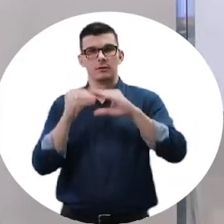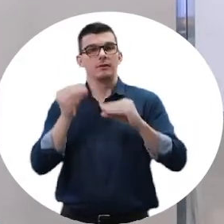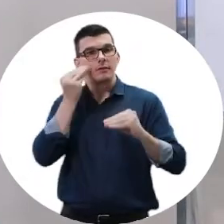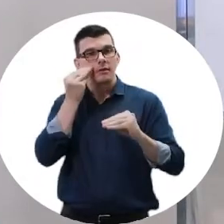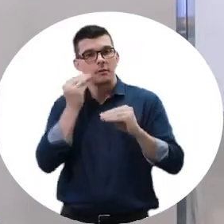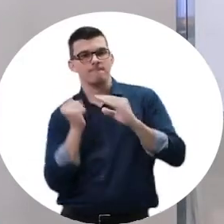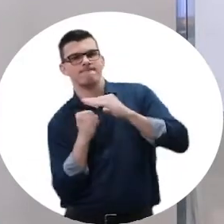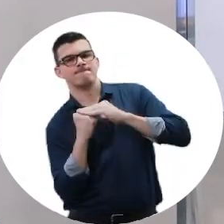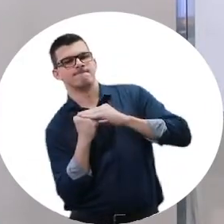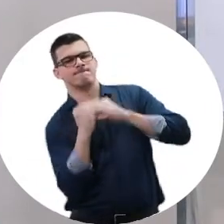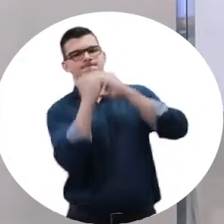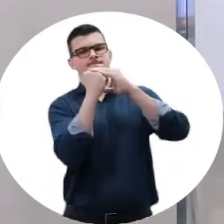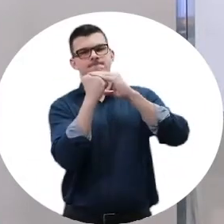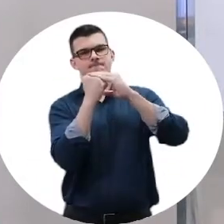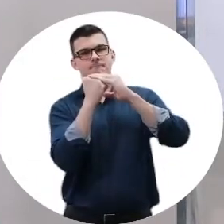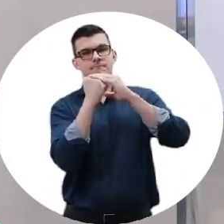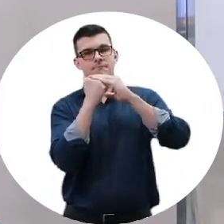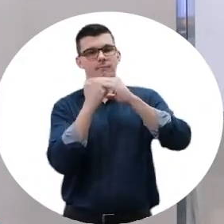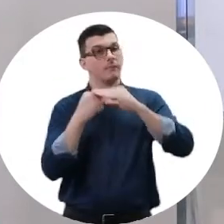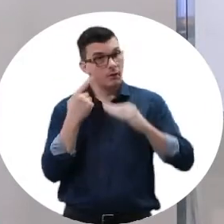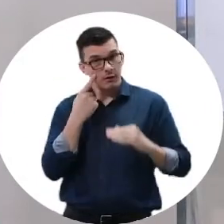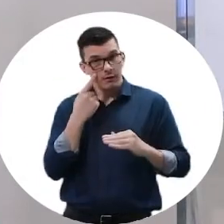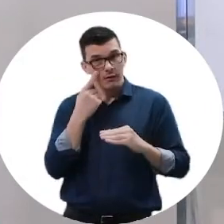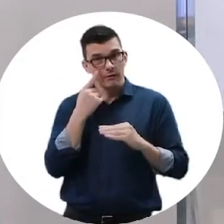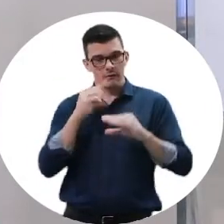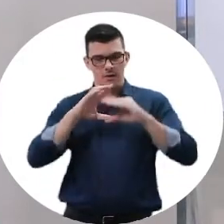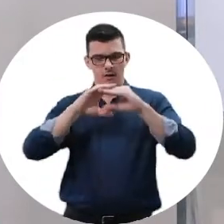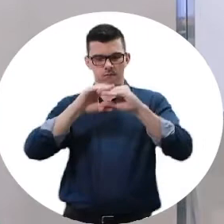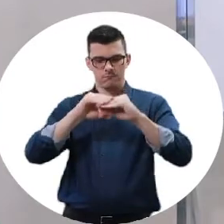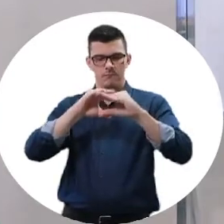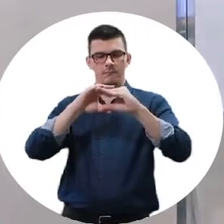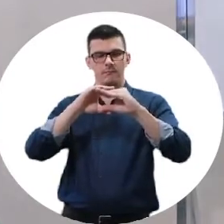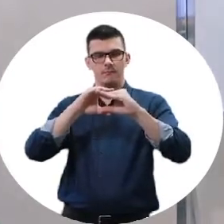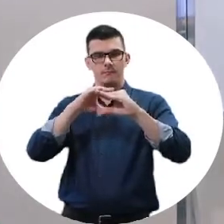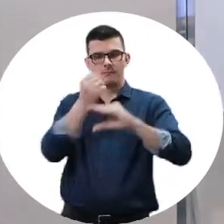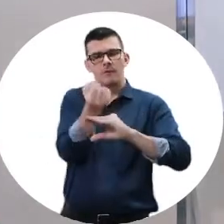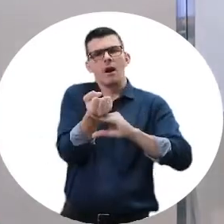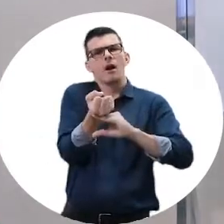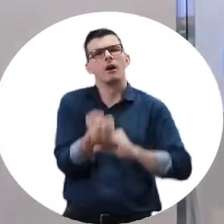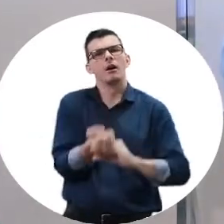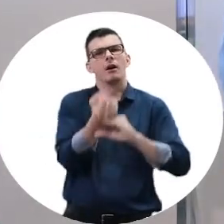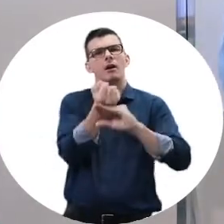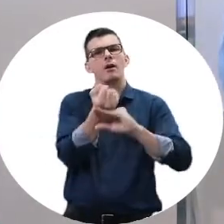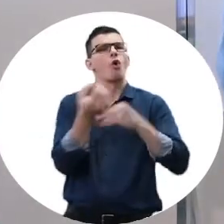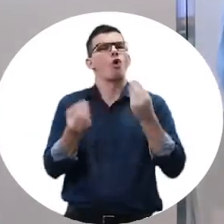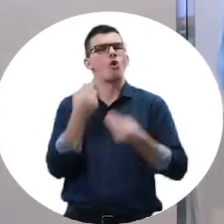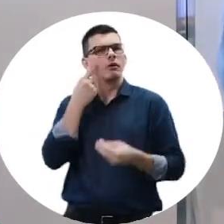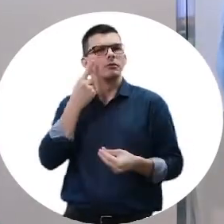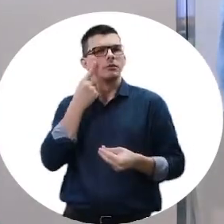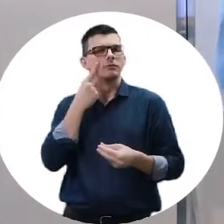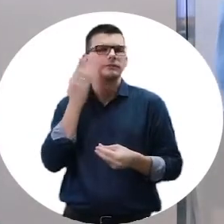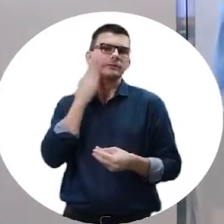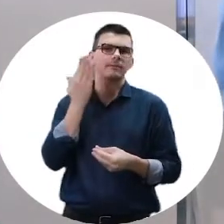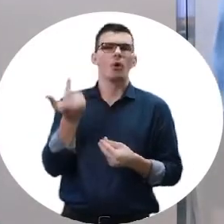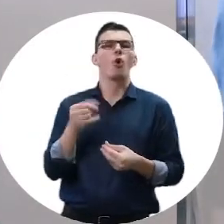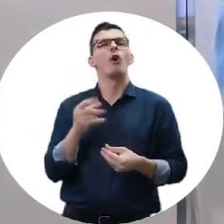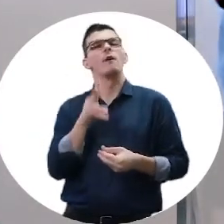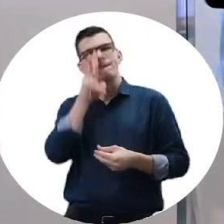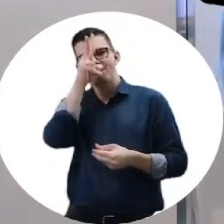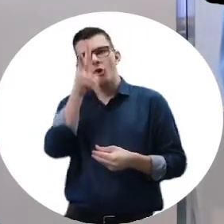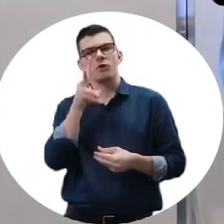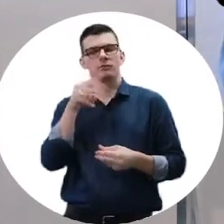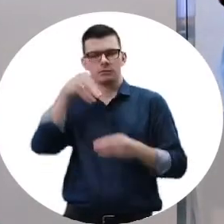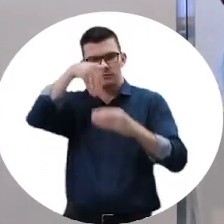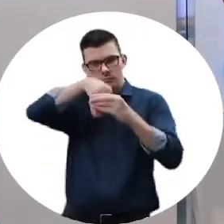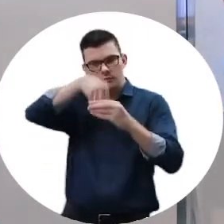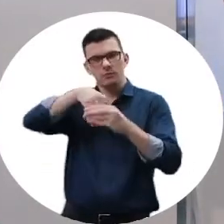e distender uma distância X. Vai deformar uma distância X. Como que eu faço para calcular a força